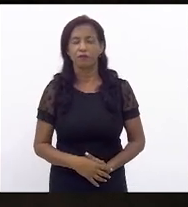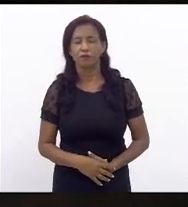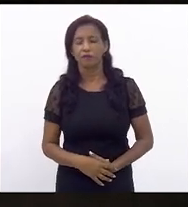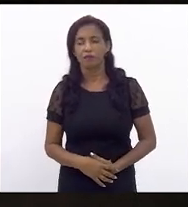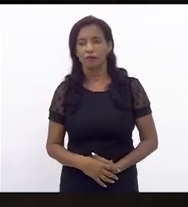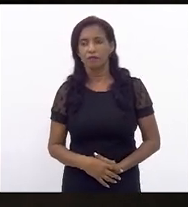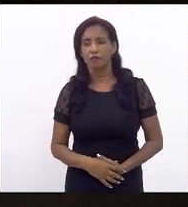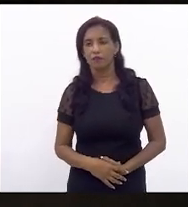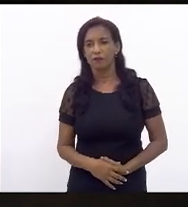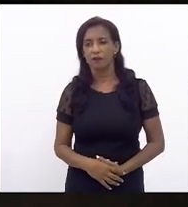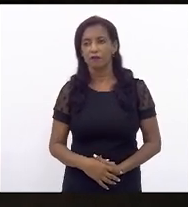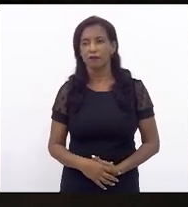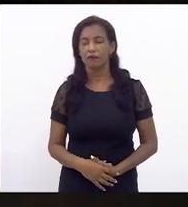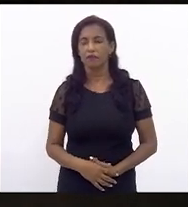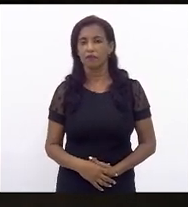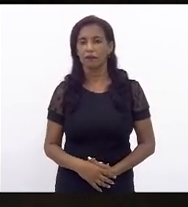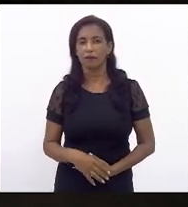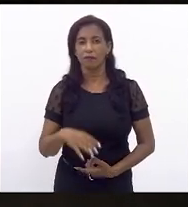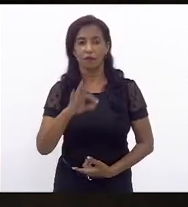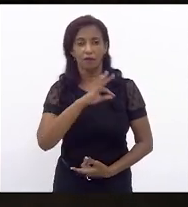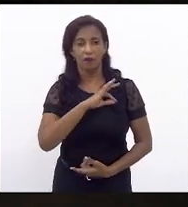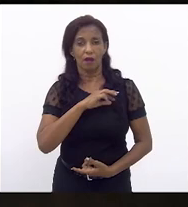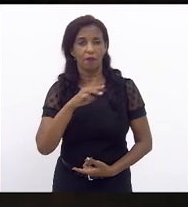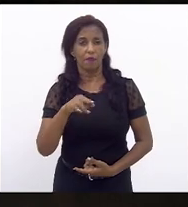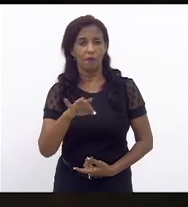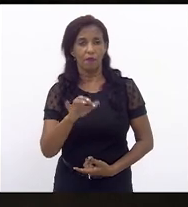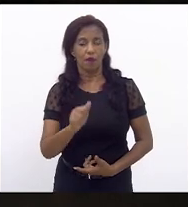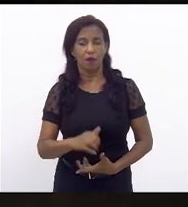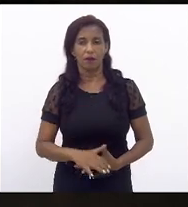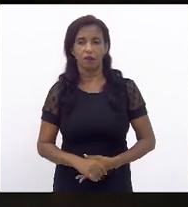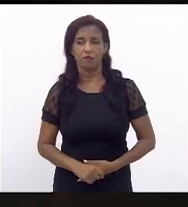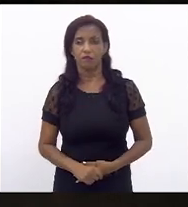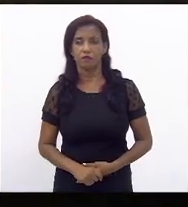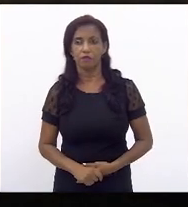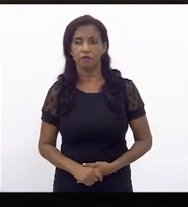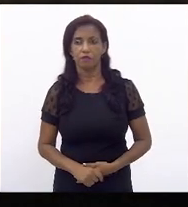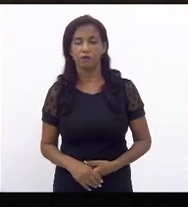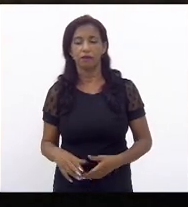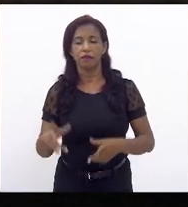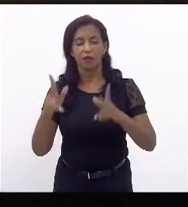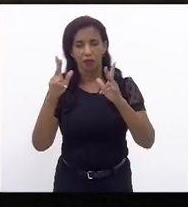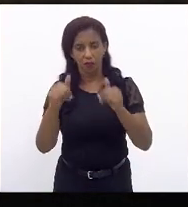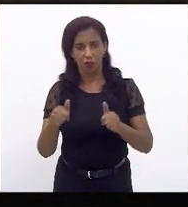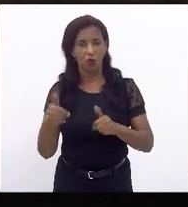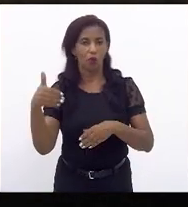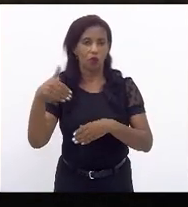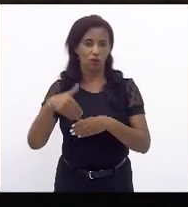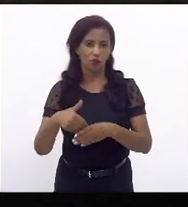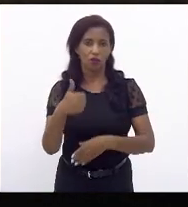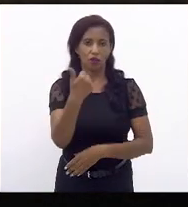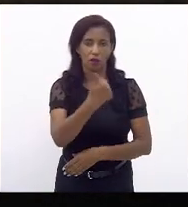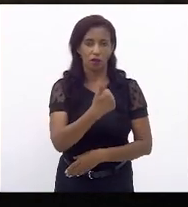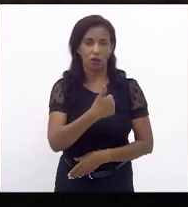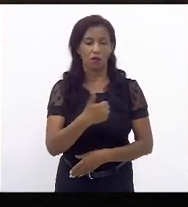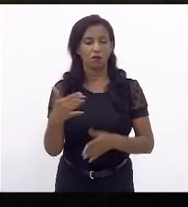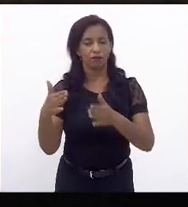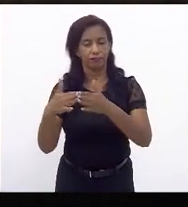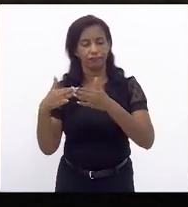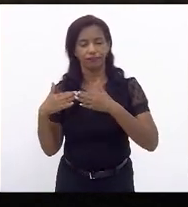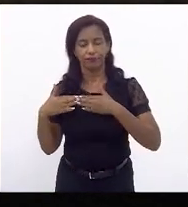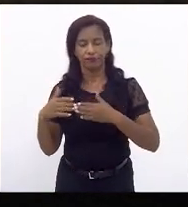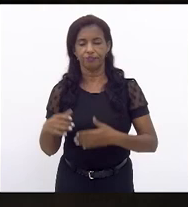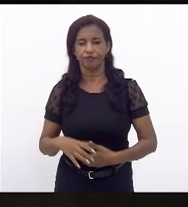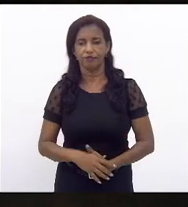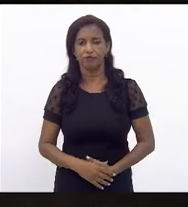sim. Deputada Marta Rocha. Pelos motivos que eu já apresentei aqui, o meu voto é pela